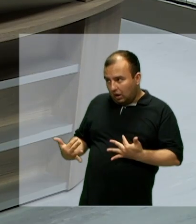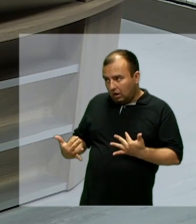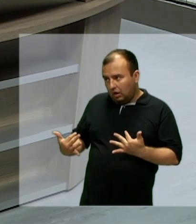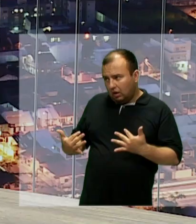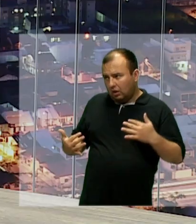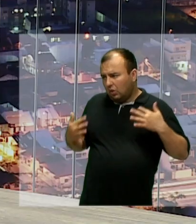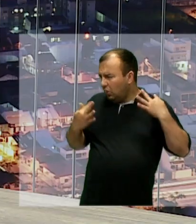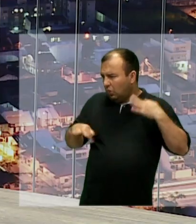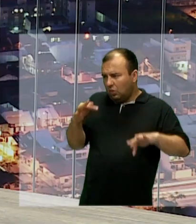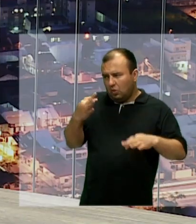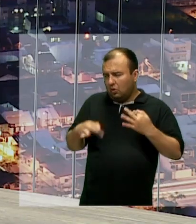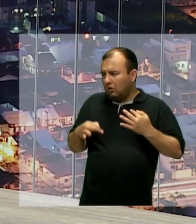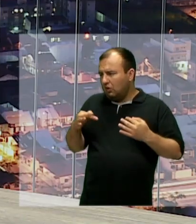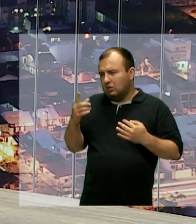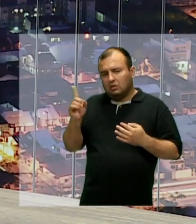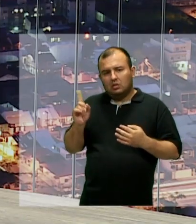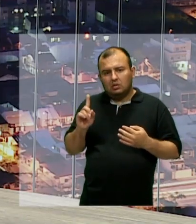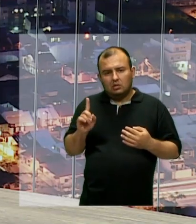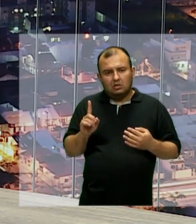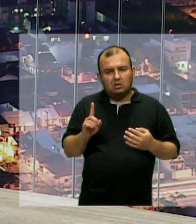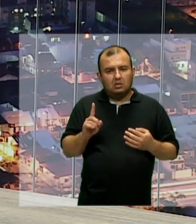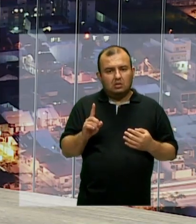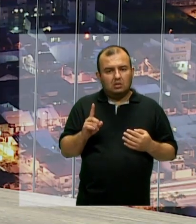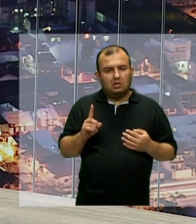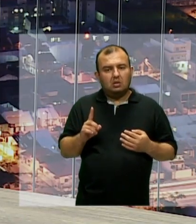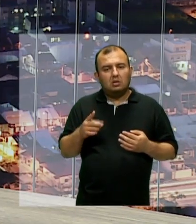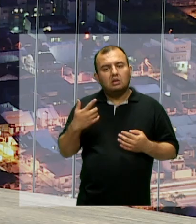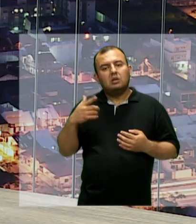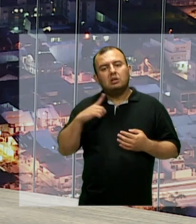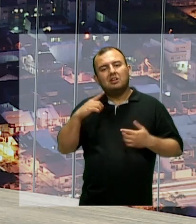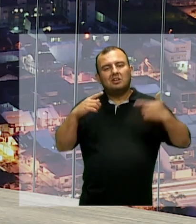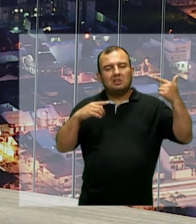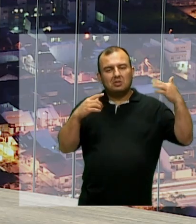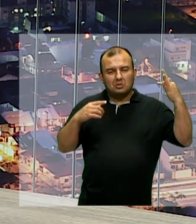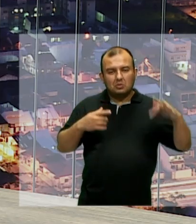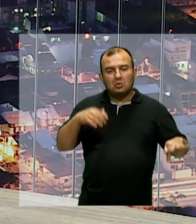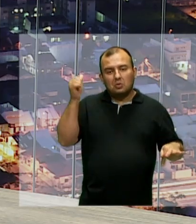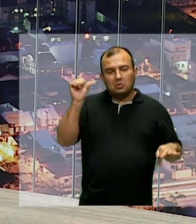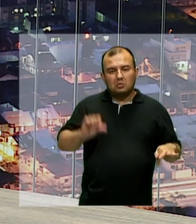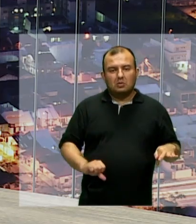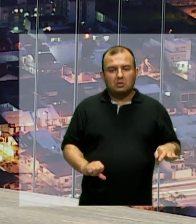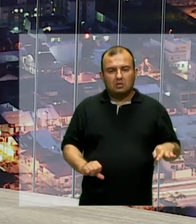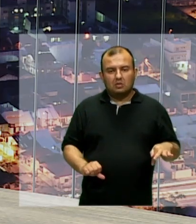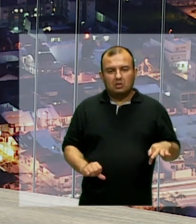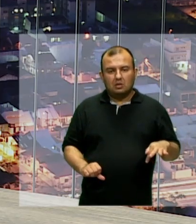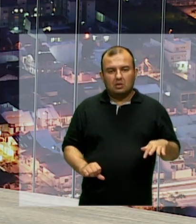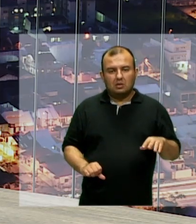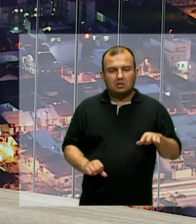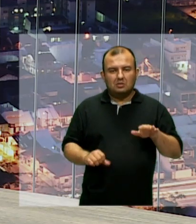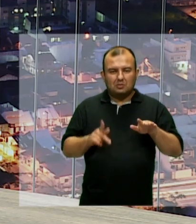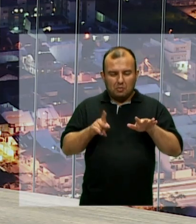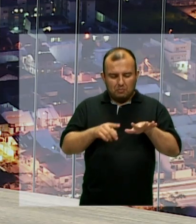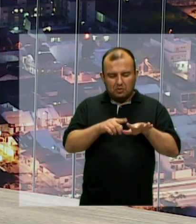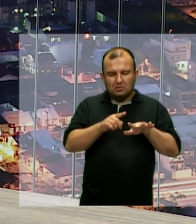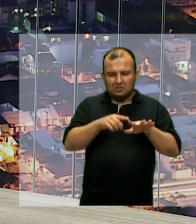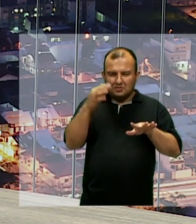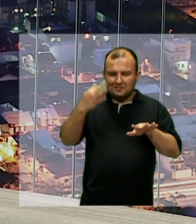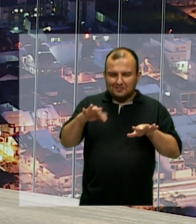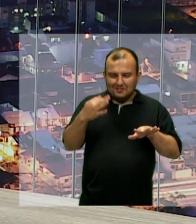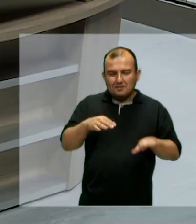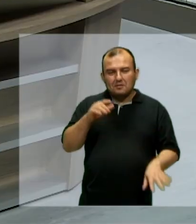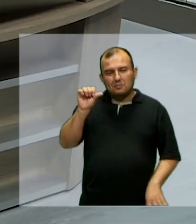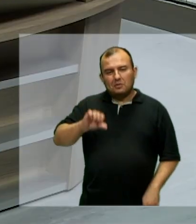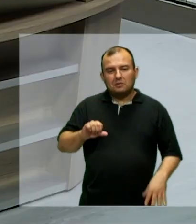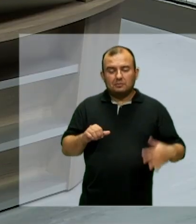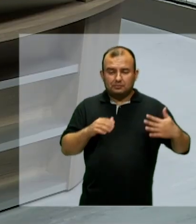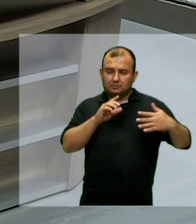Não dói tanto assim, não. Tem dor muito pior por aí. Dor de unha encravada é muito pior do que a dor de fazer